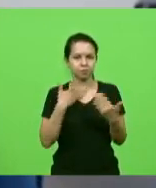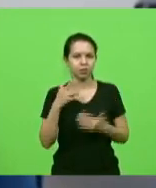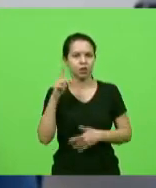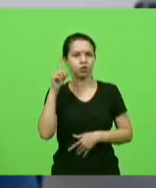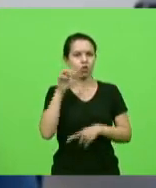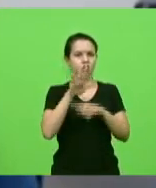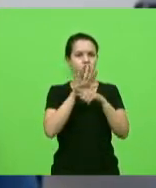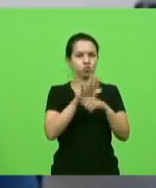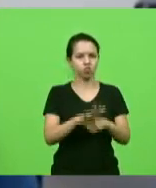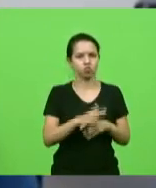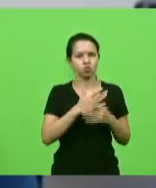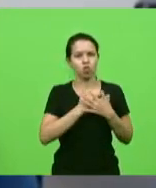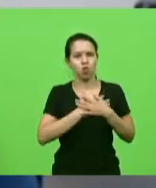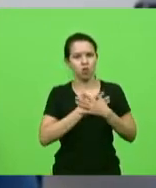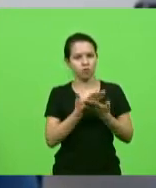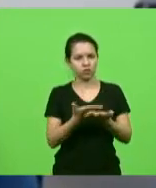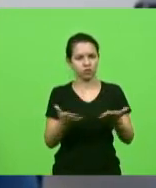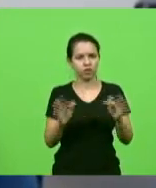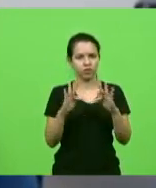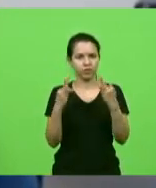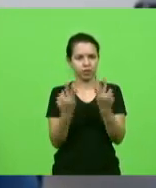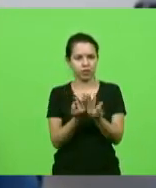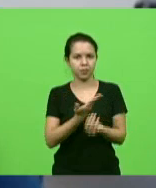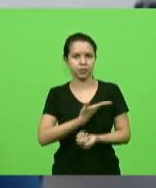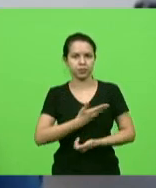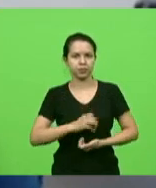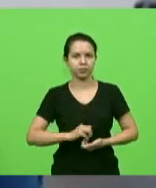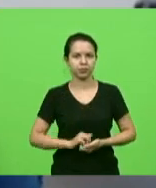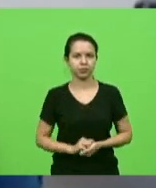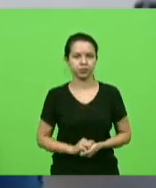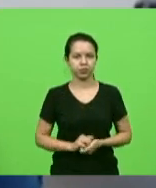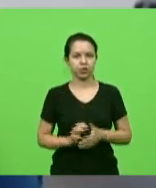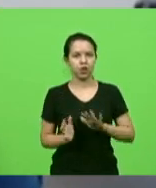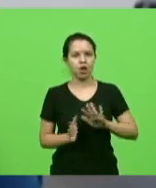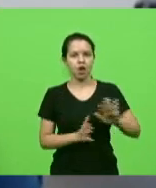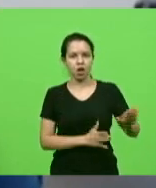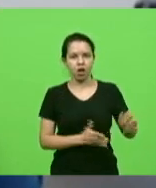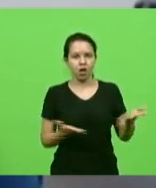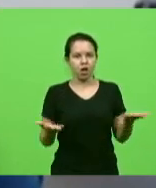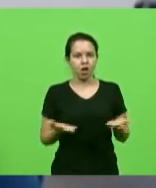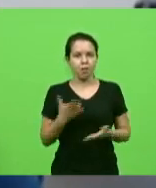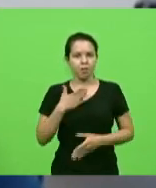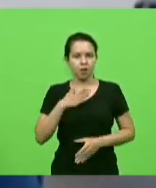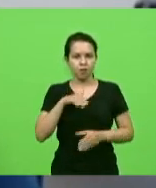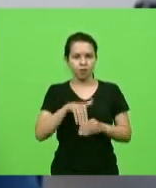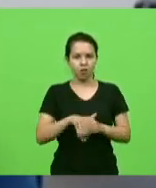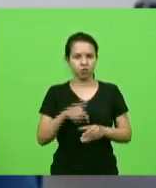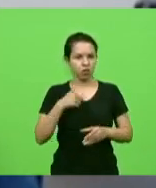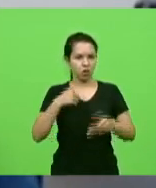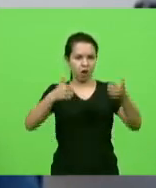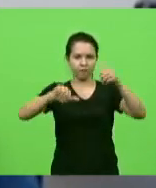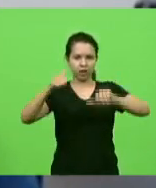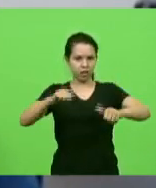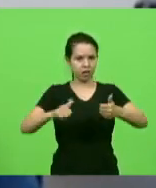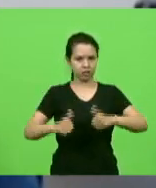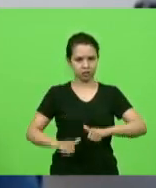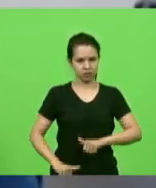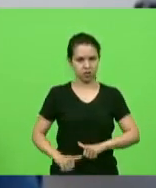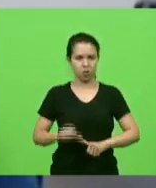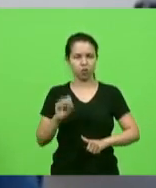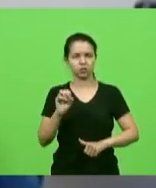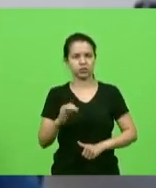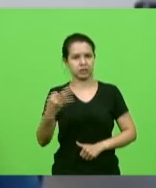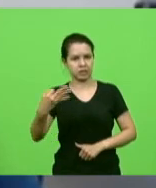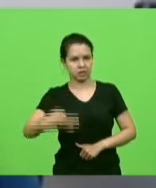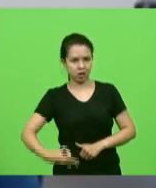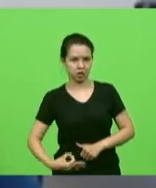conforte conforte todos os familiares e amigos e a partir disso Deixa claro que o meu voto não vou fazer avaliação acertar